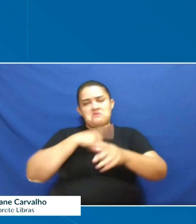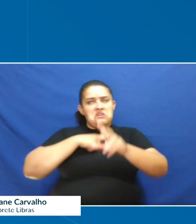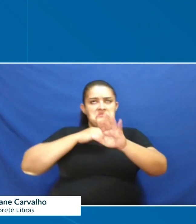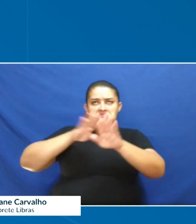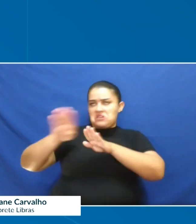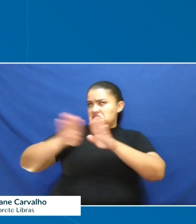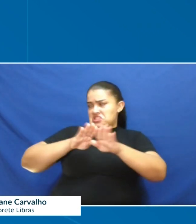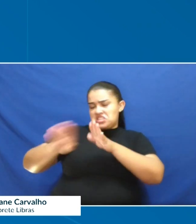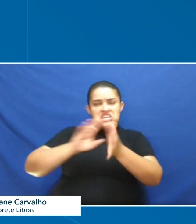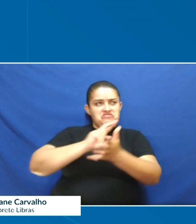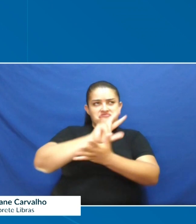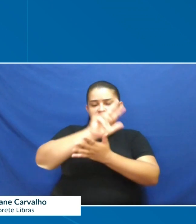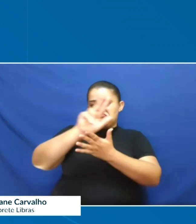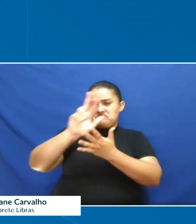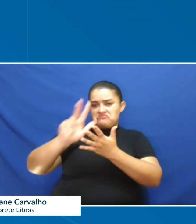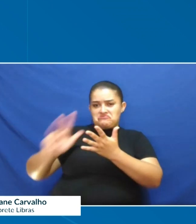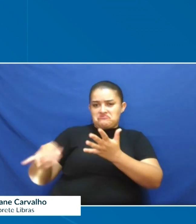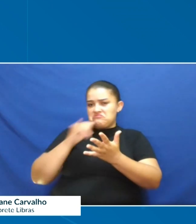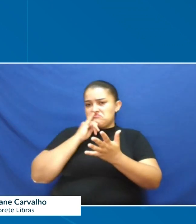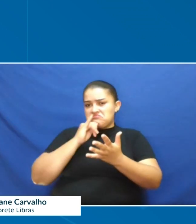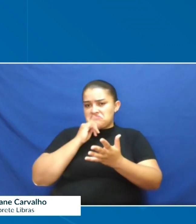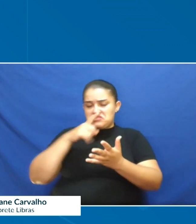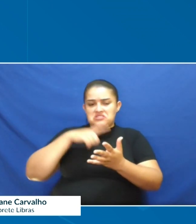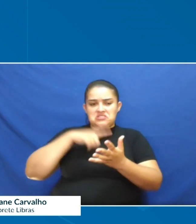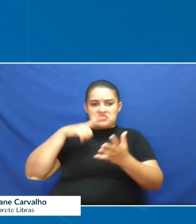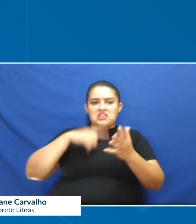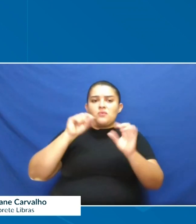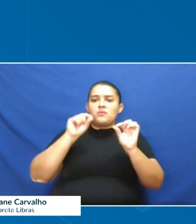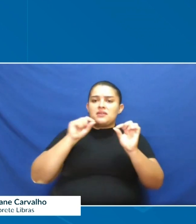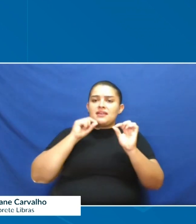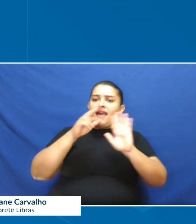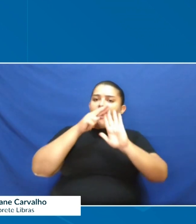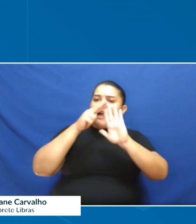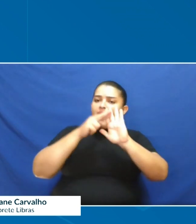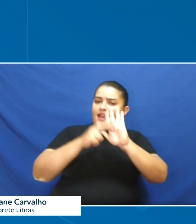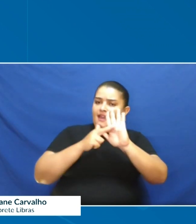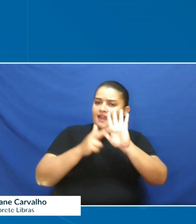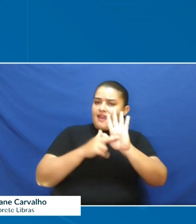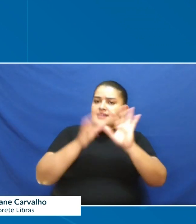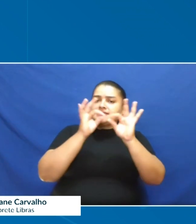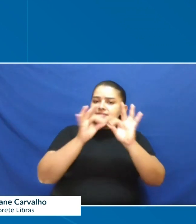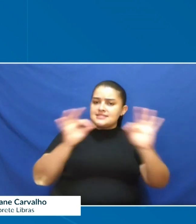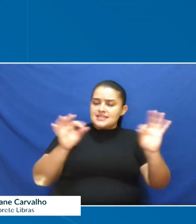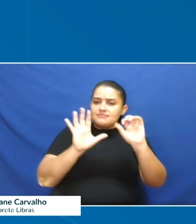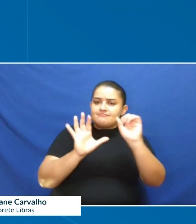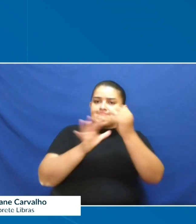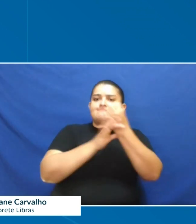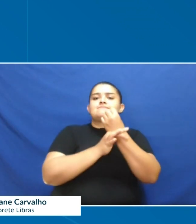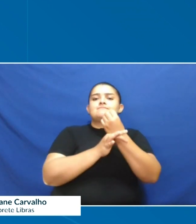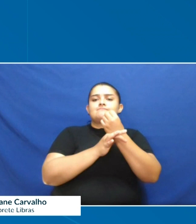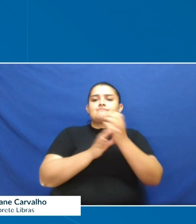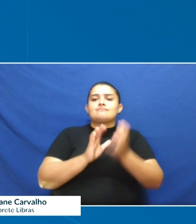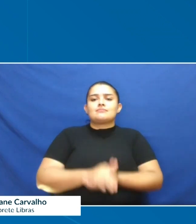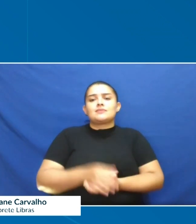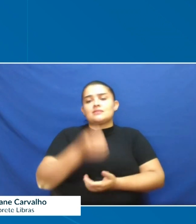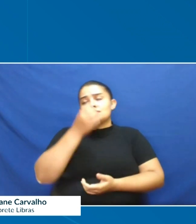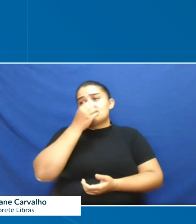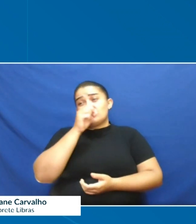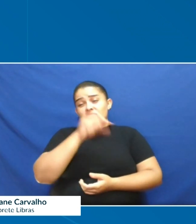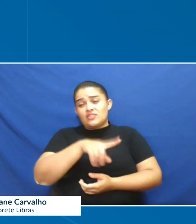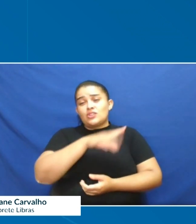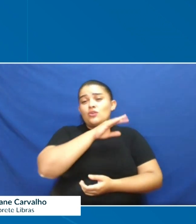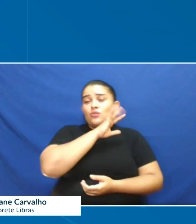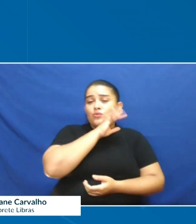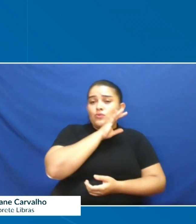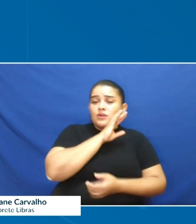o ambiente, tem os procedimentos corretos para você proceder. Muitos pontos negativos na pandemia, mas vamos tentar ver alguma